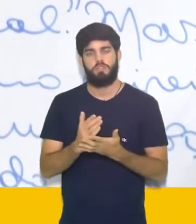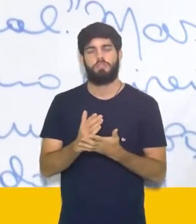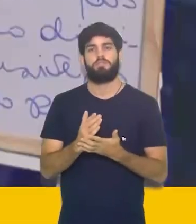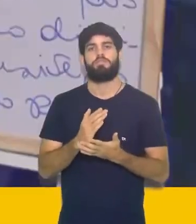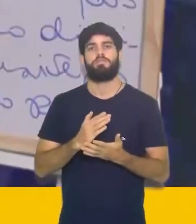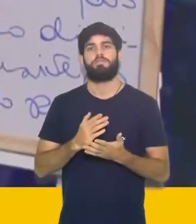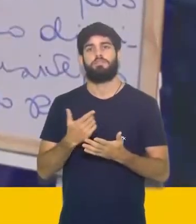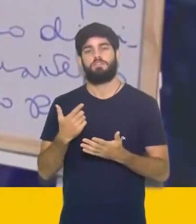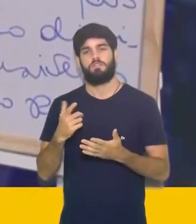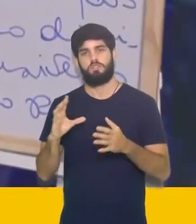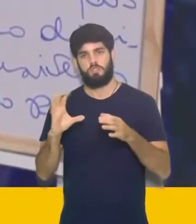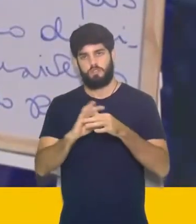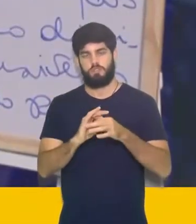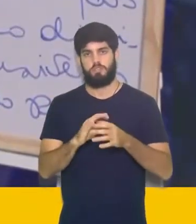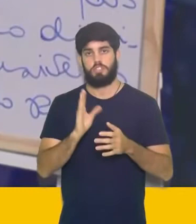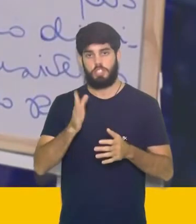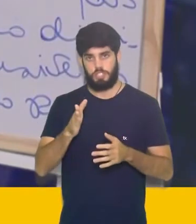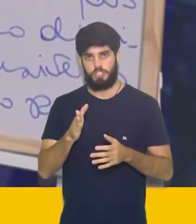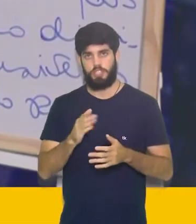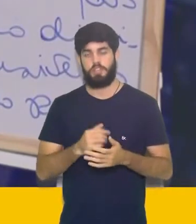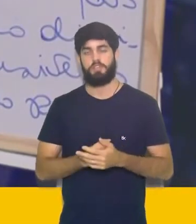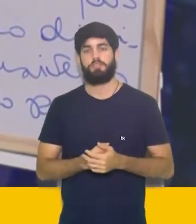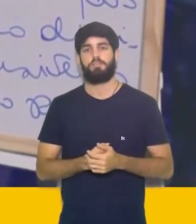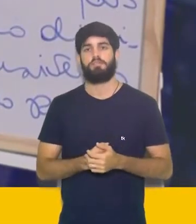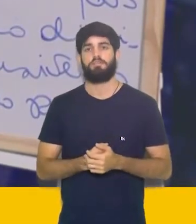com a conexão. Já que,